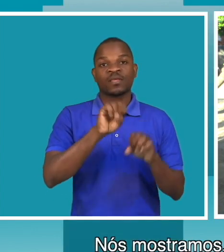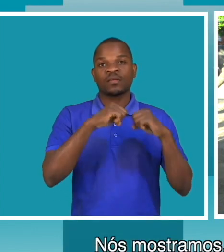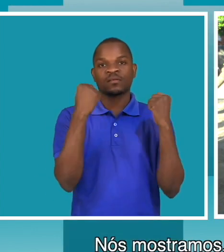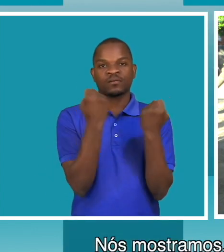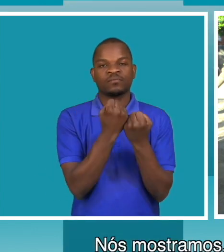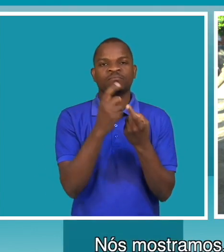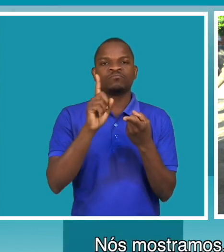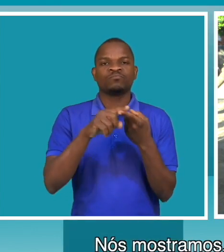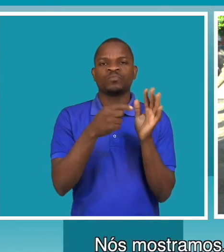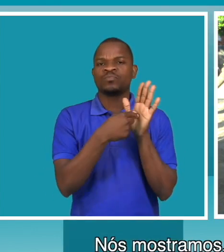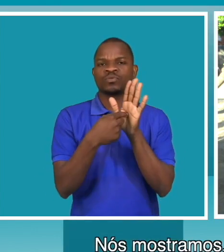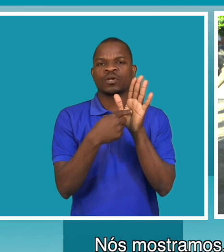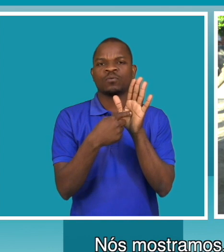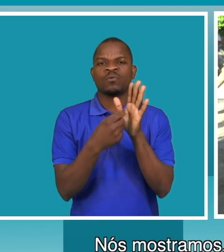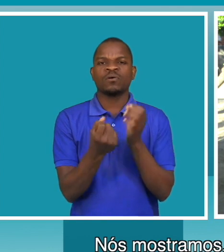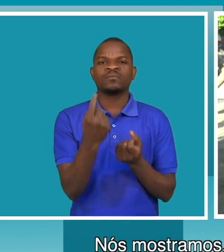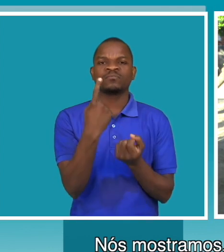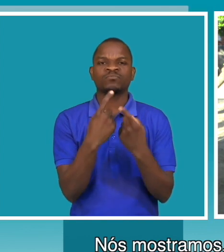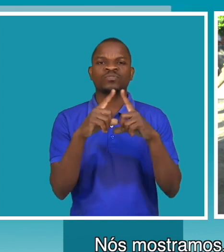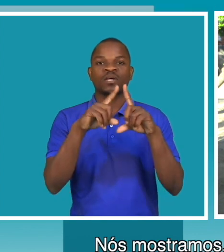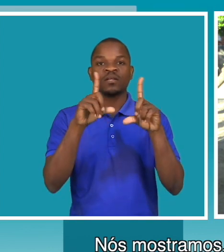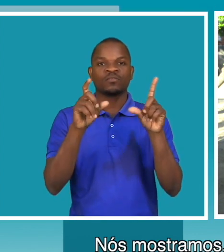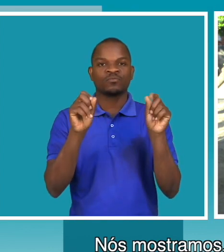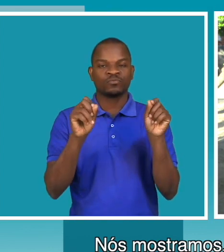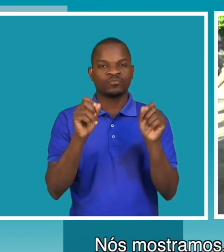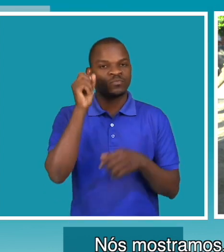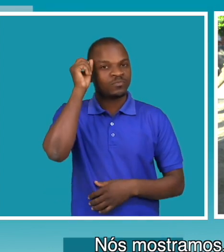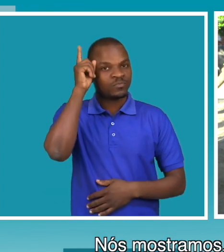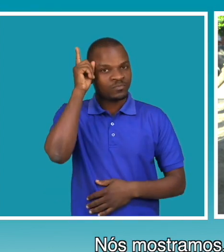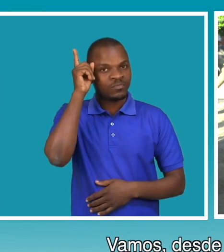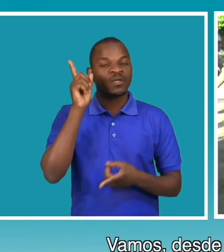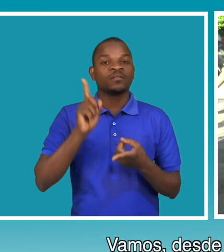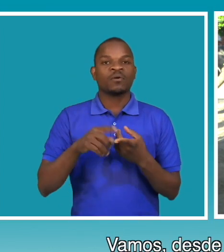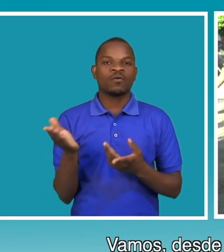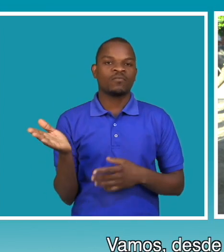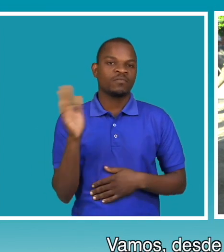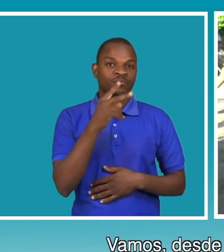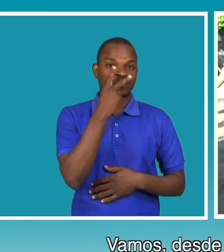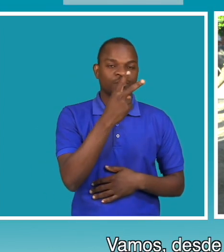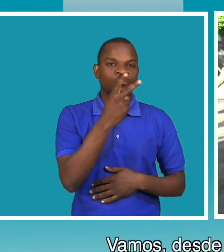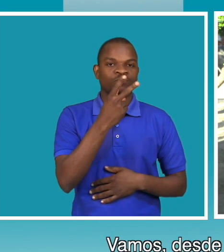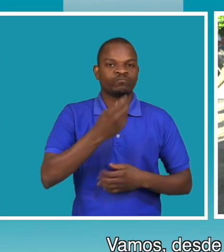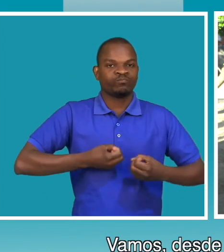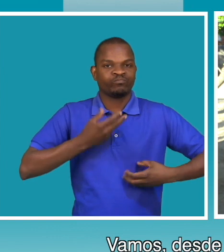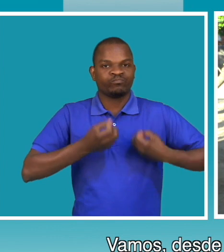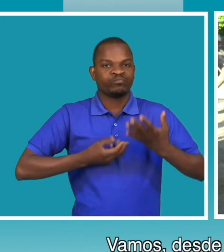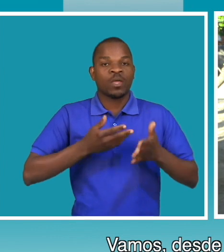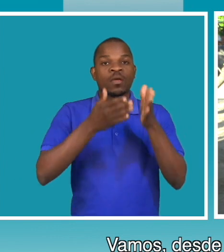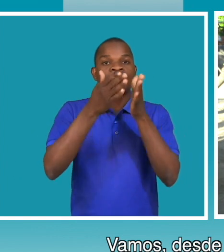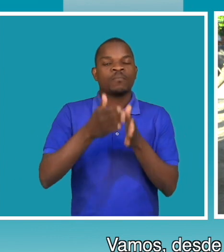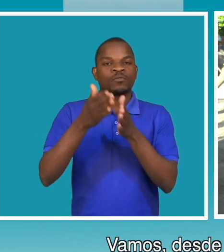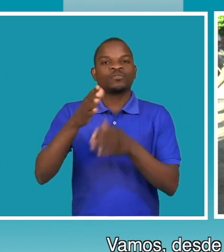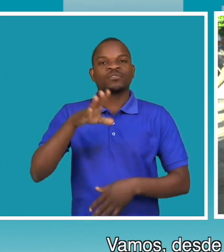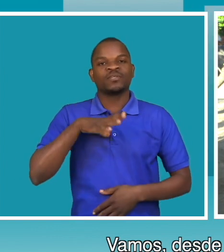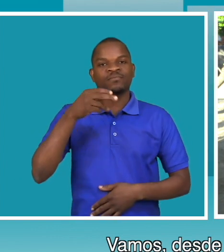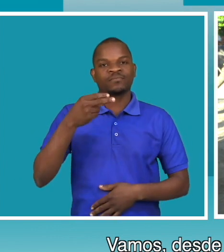mostramos aqui alguns números, aliás, culturais. E vamos acompanhar já o depoimento